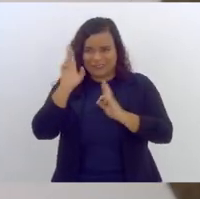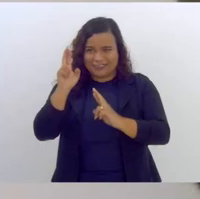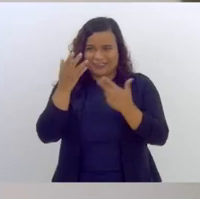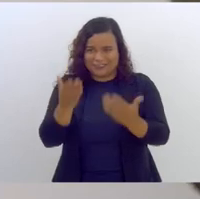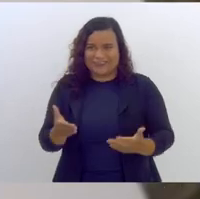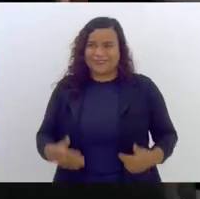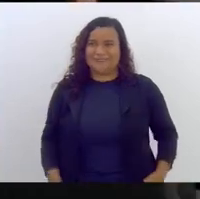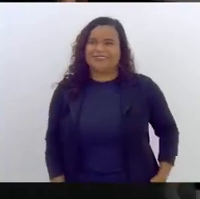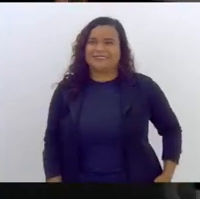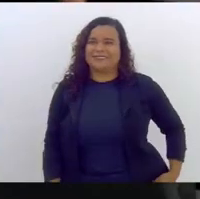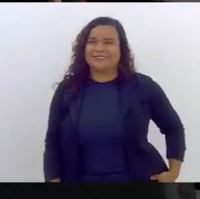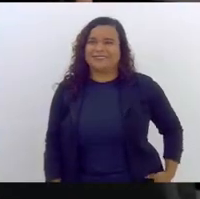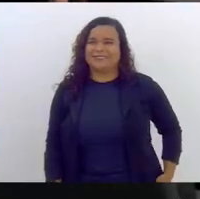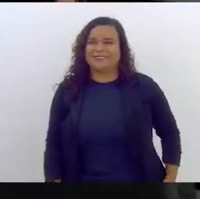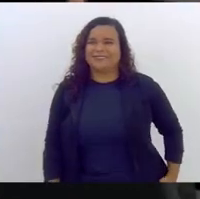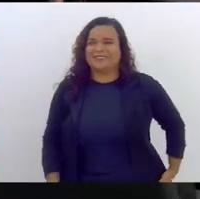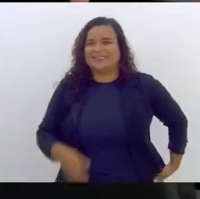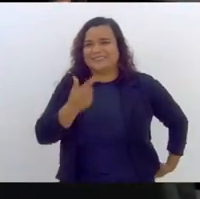também